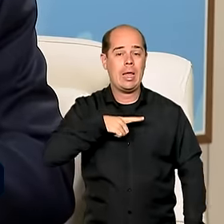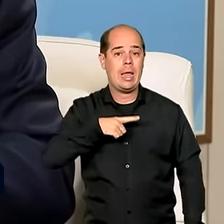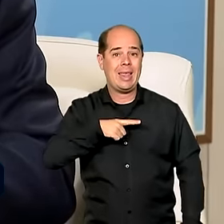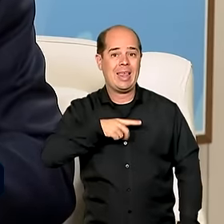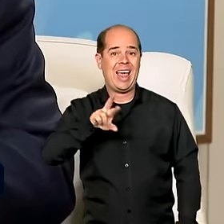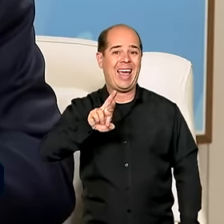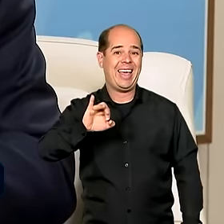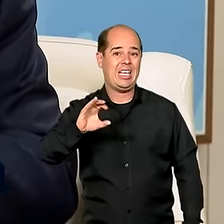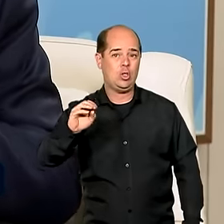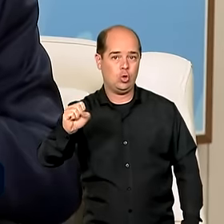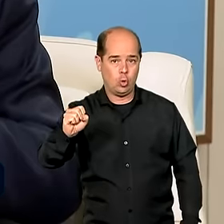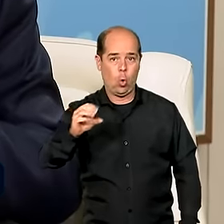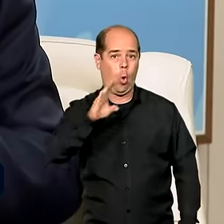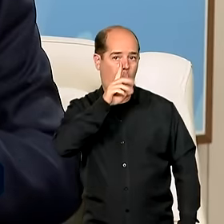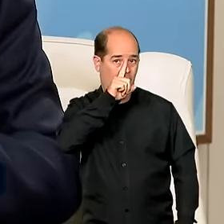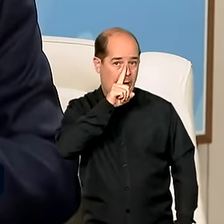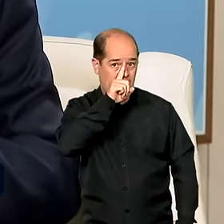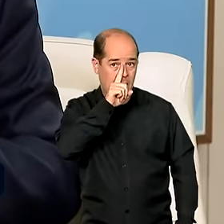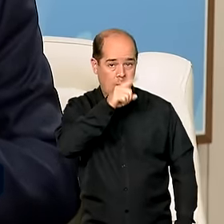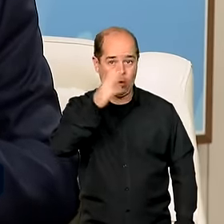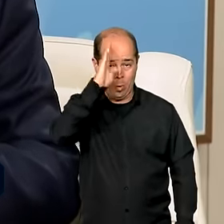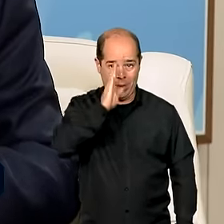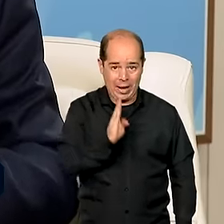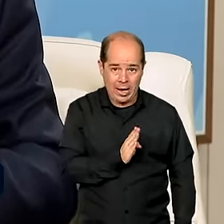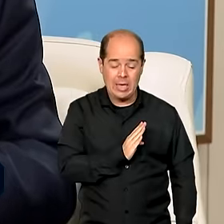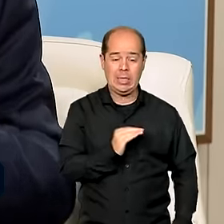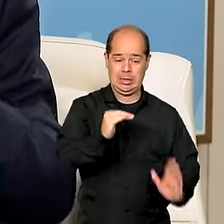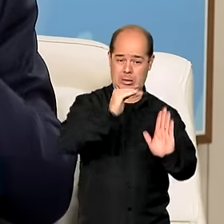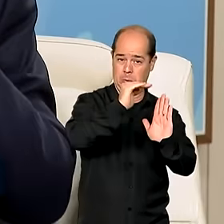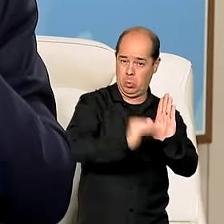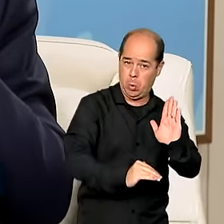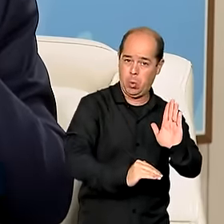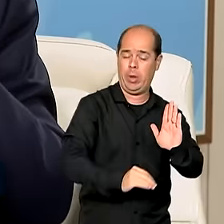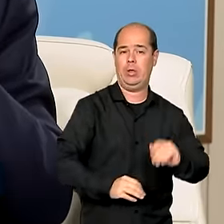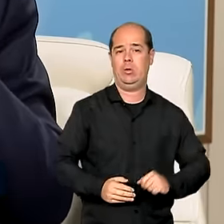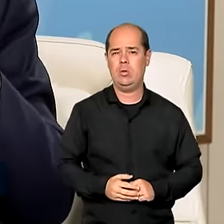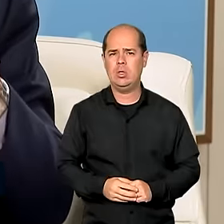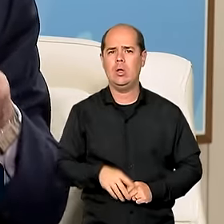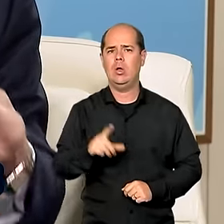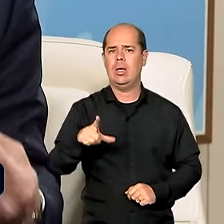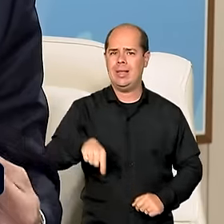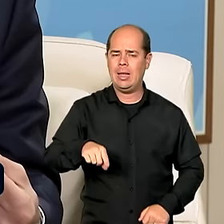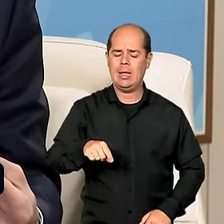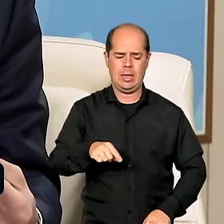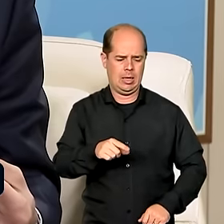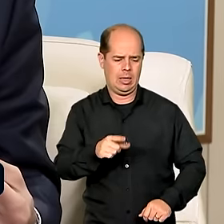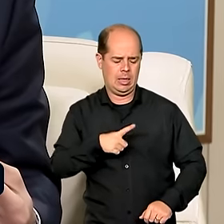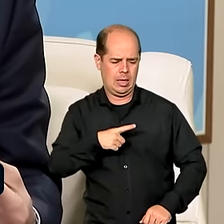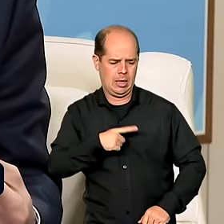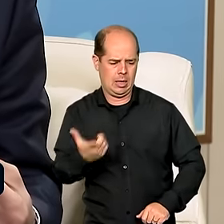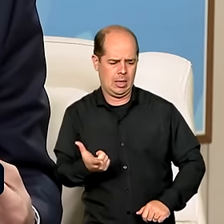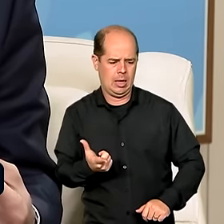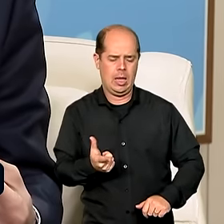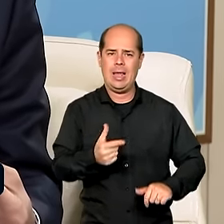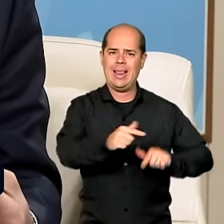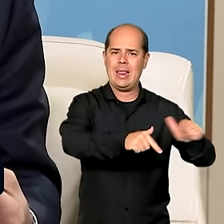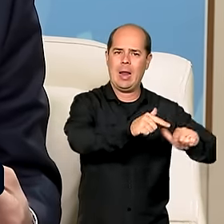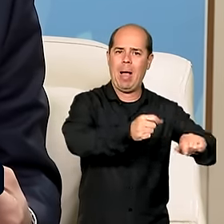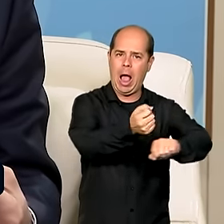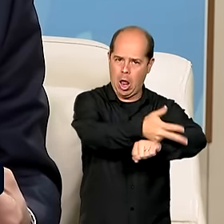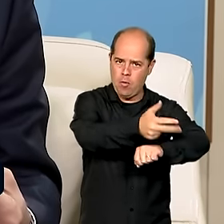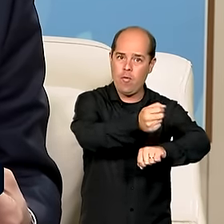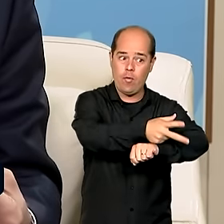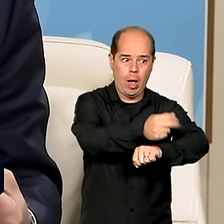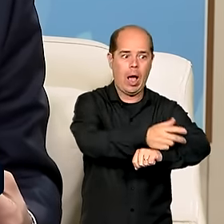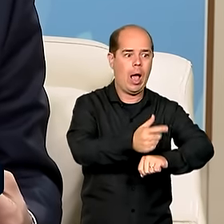para 137 o emprego subiu a renda subiu porque quando a inflação cai o meu dinheiro